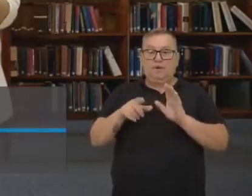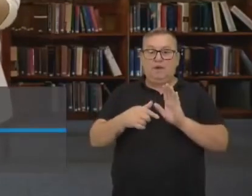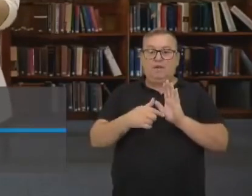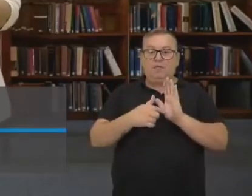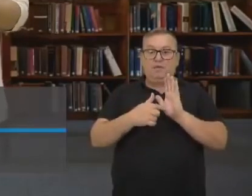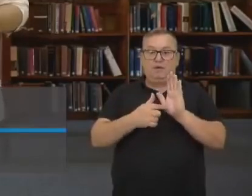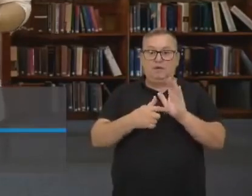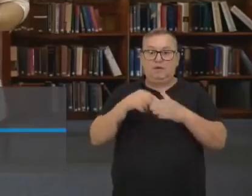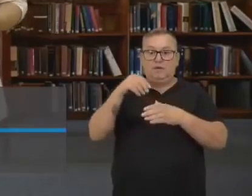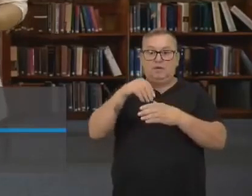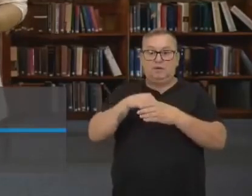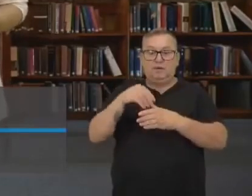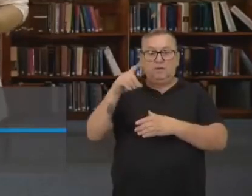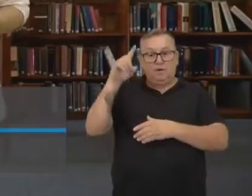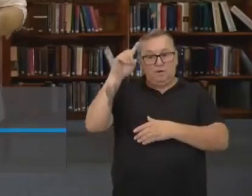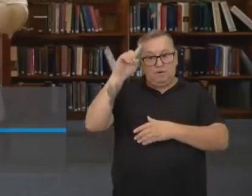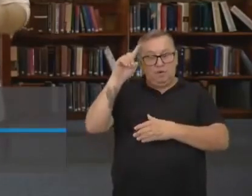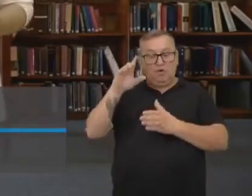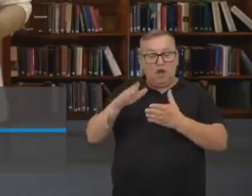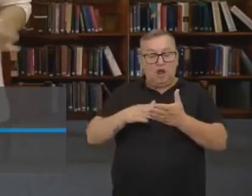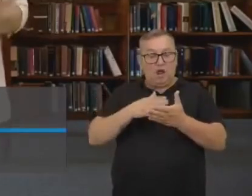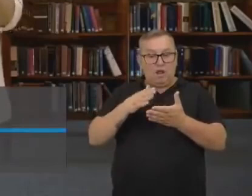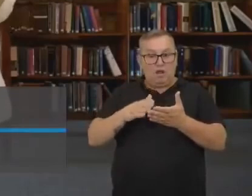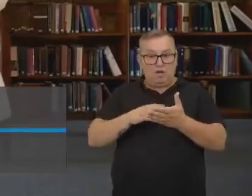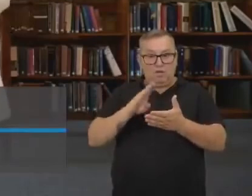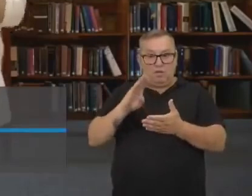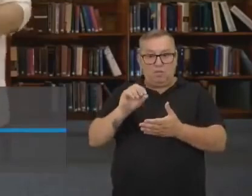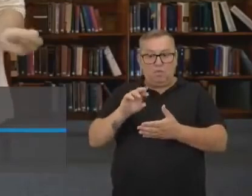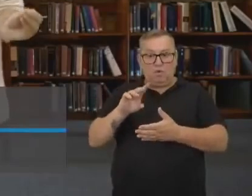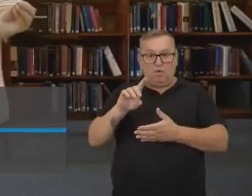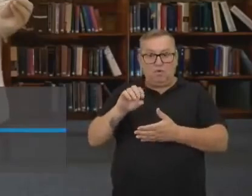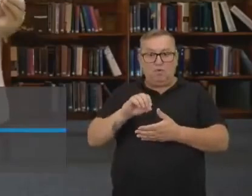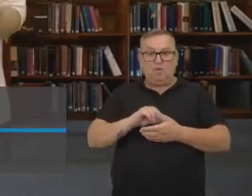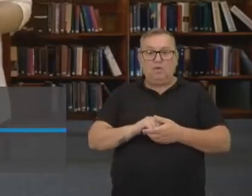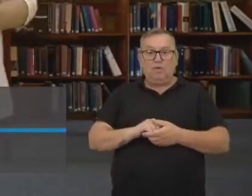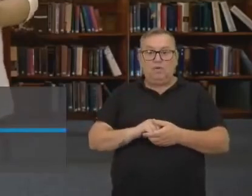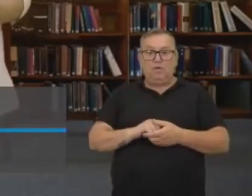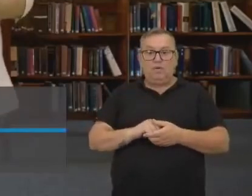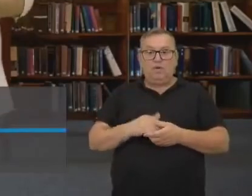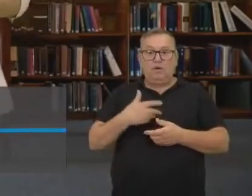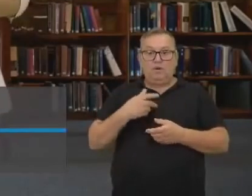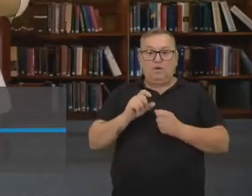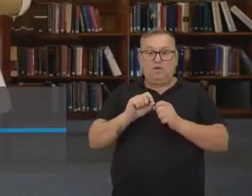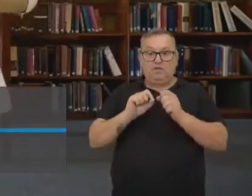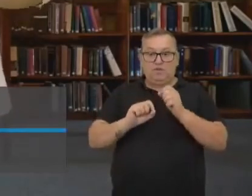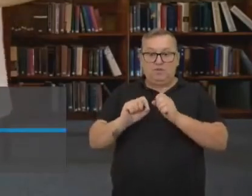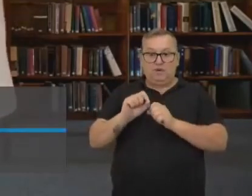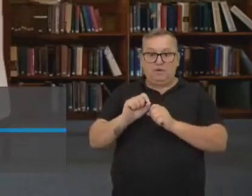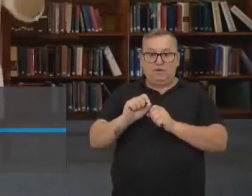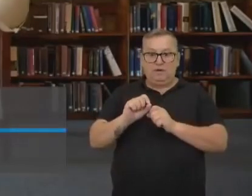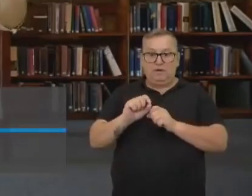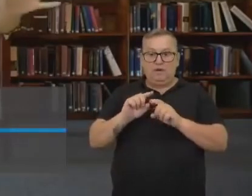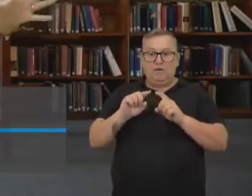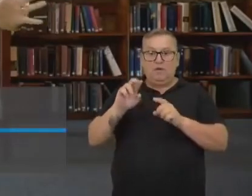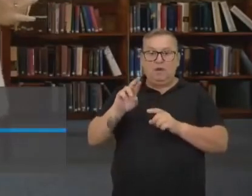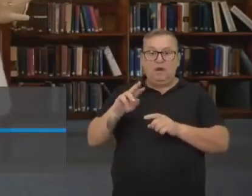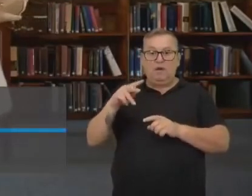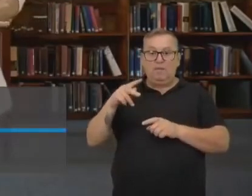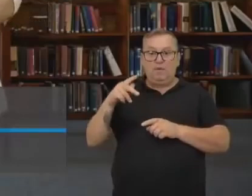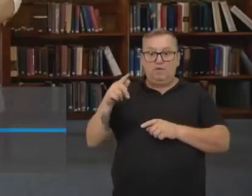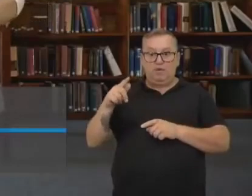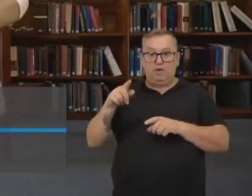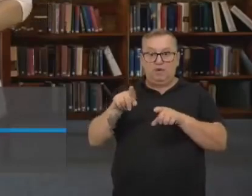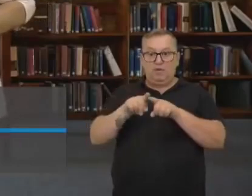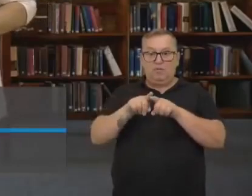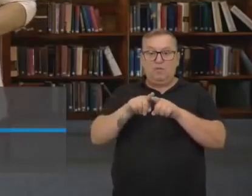apresentados, né, dentro do nosso diário de bordo. Tá certo, gente? Então é esse o link que a gente queria fazer com o RPG e o projeto